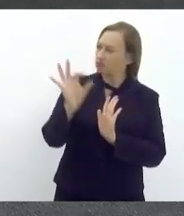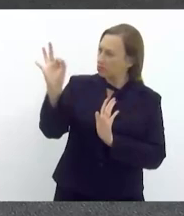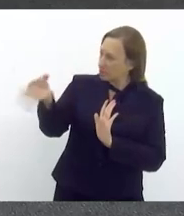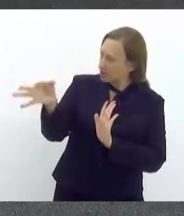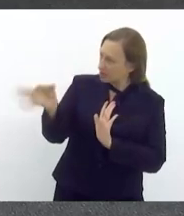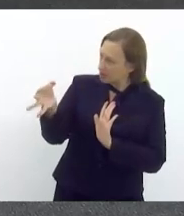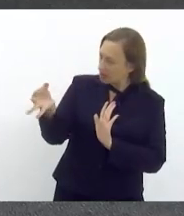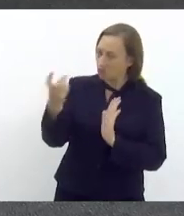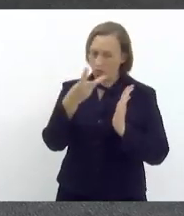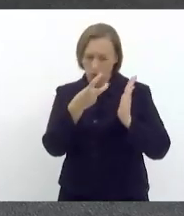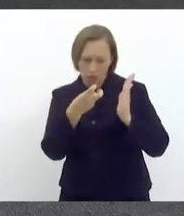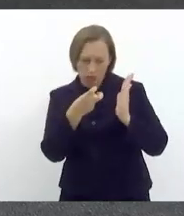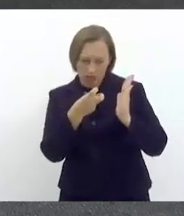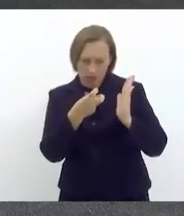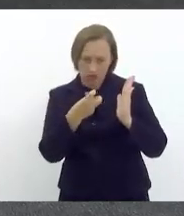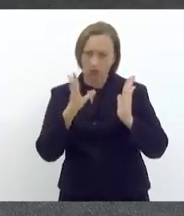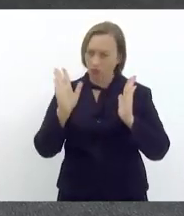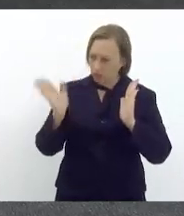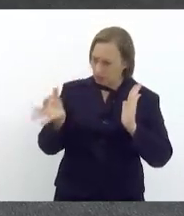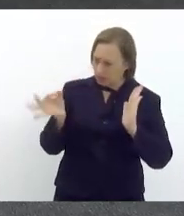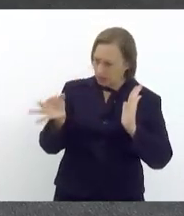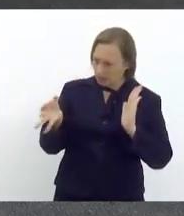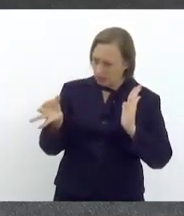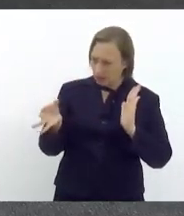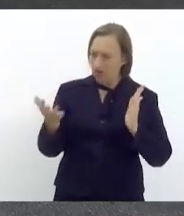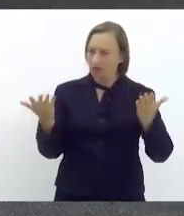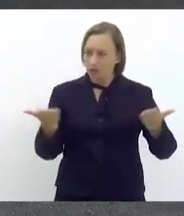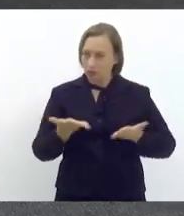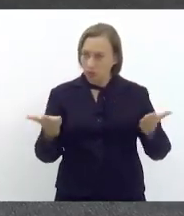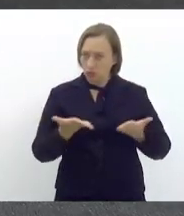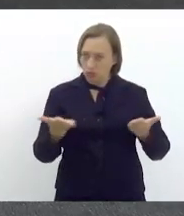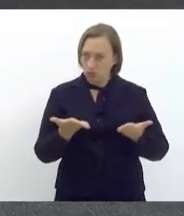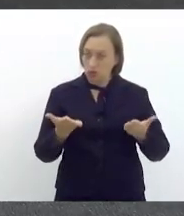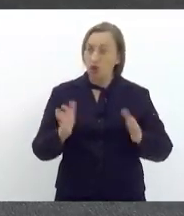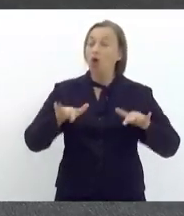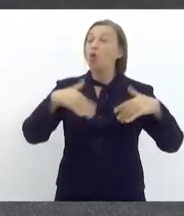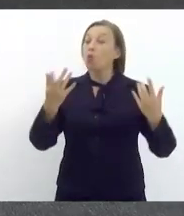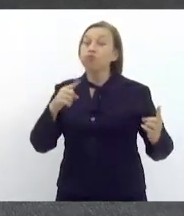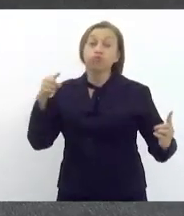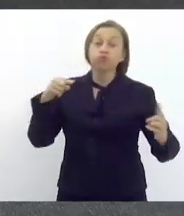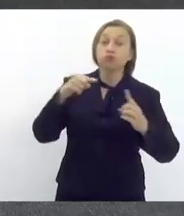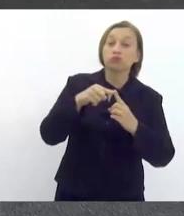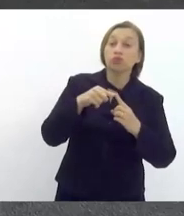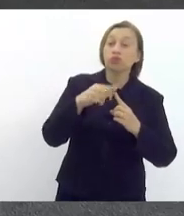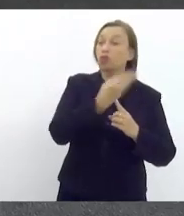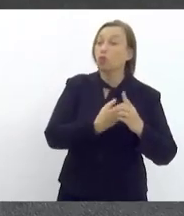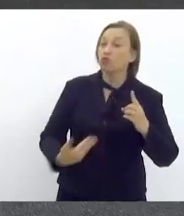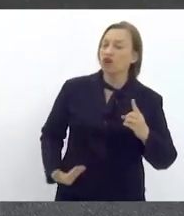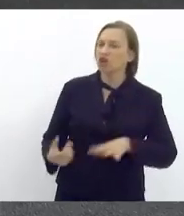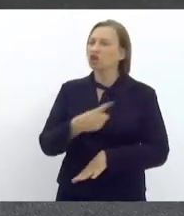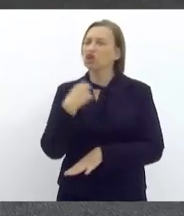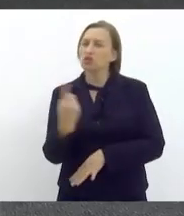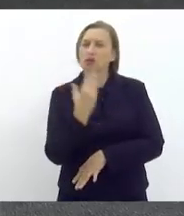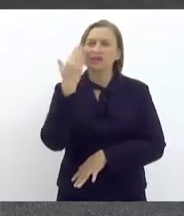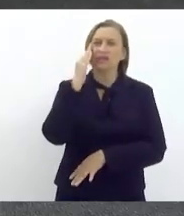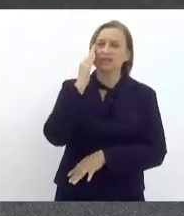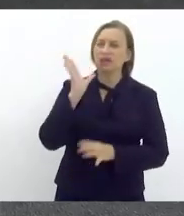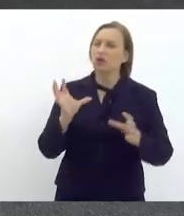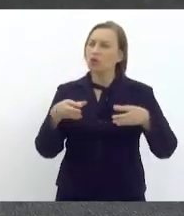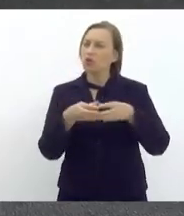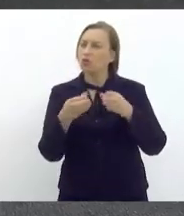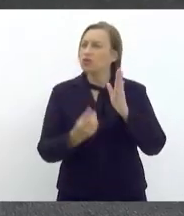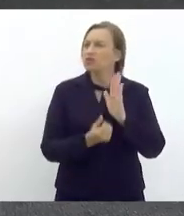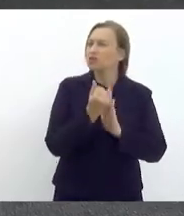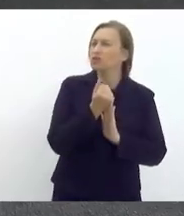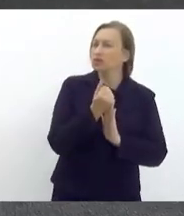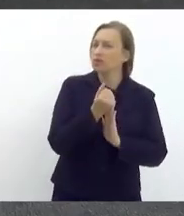identificou porque fala no exercício vigente qual é o objetivo do governo e o que nós entendemos como comissão de